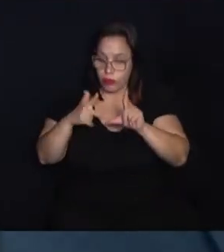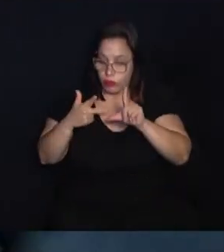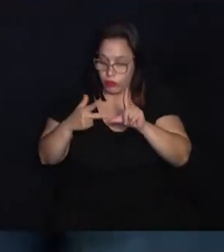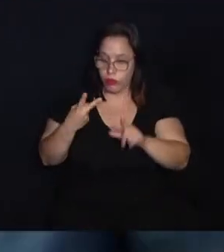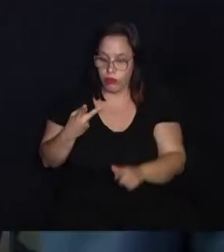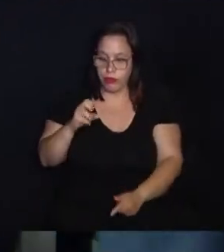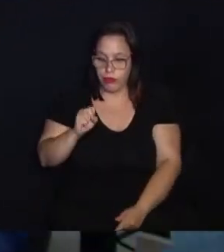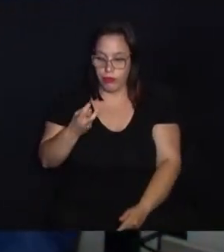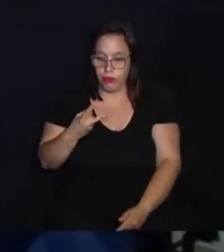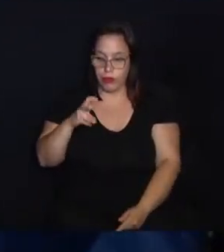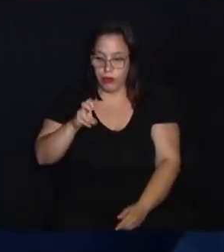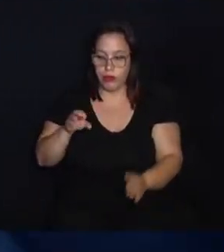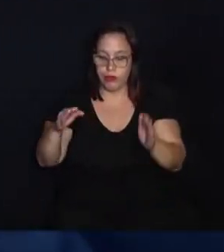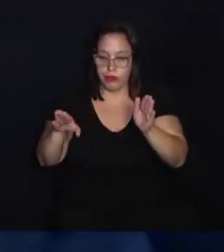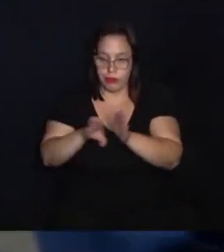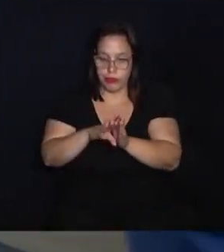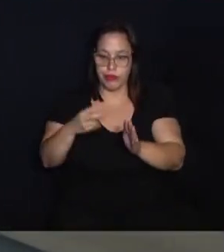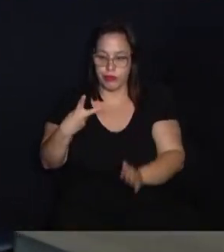de